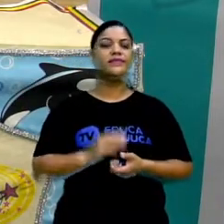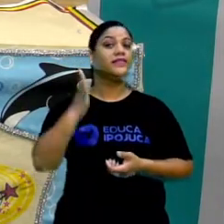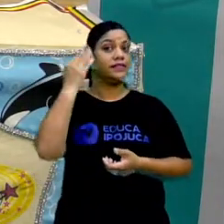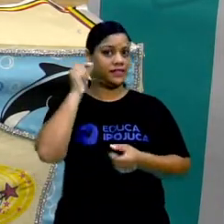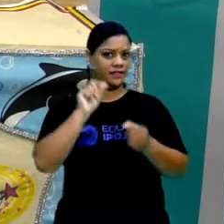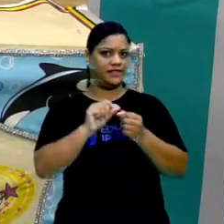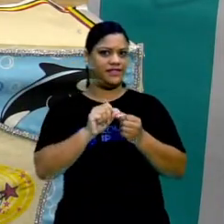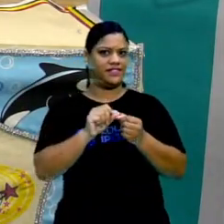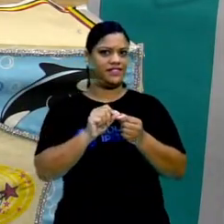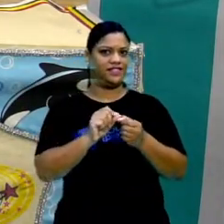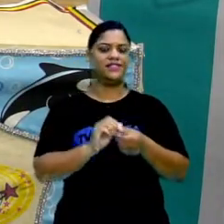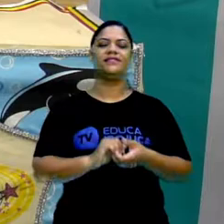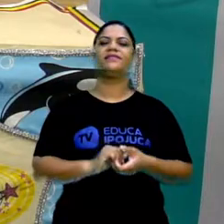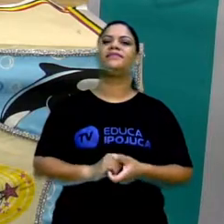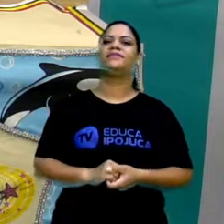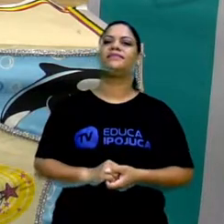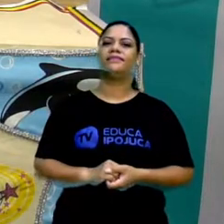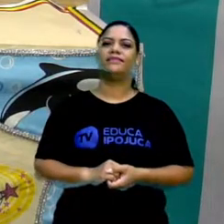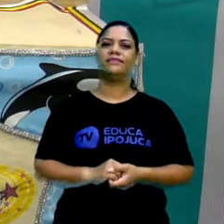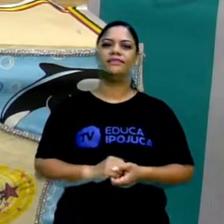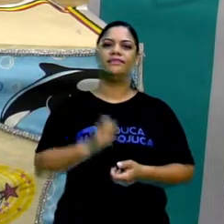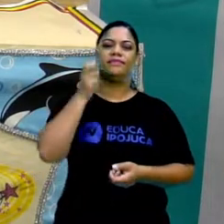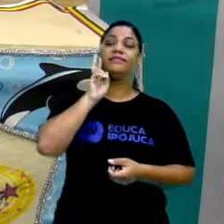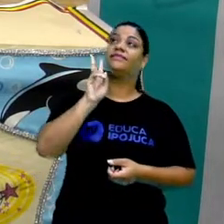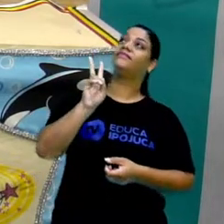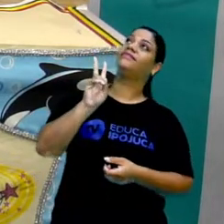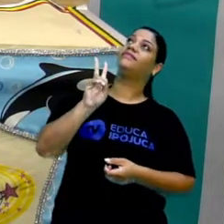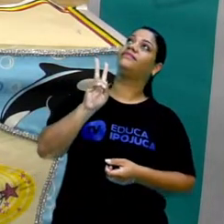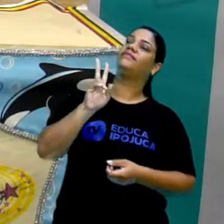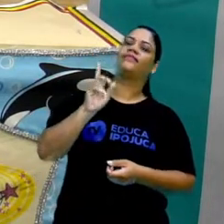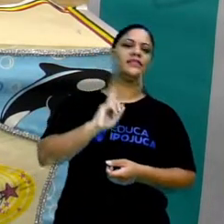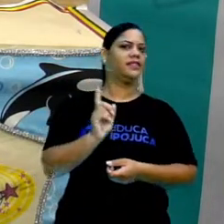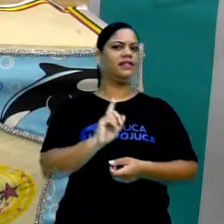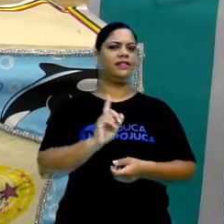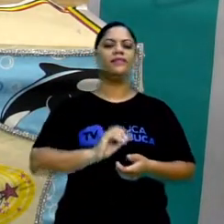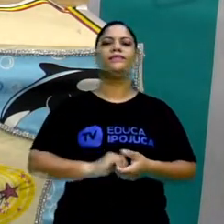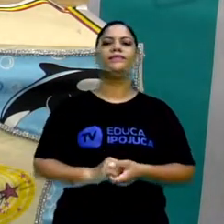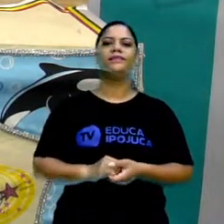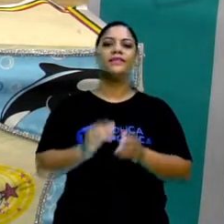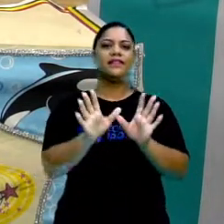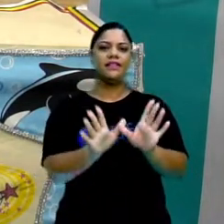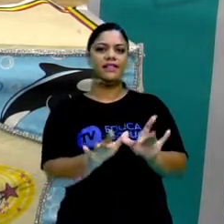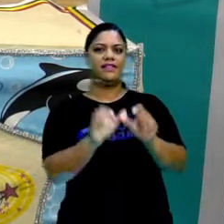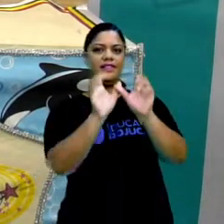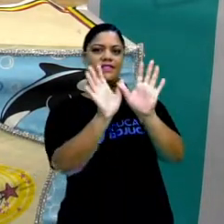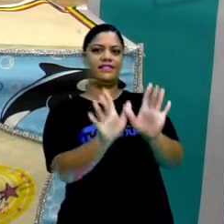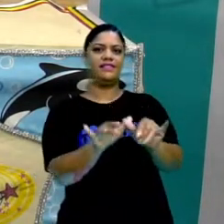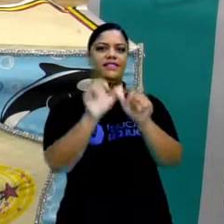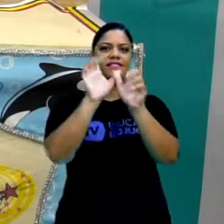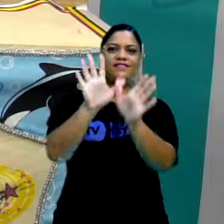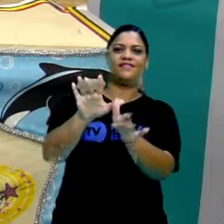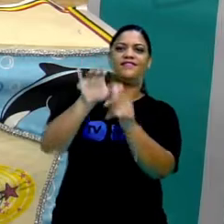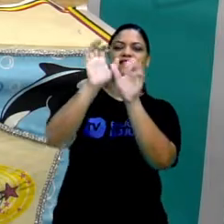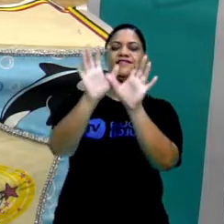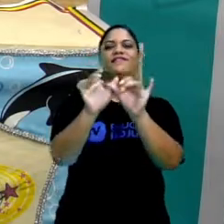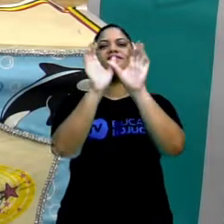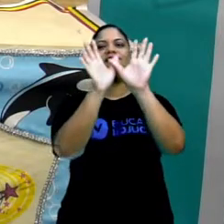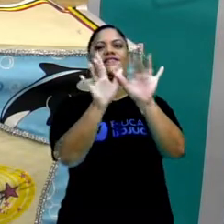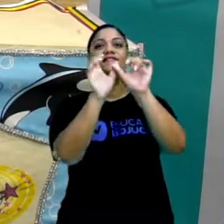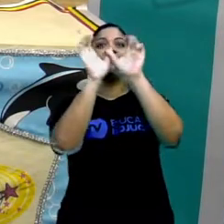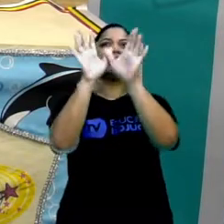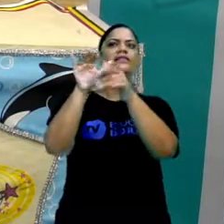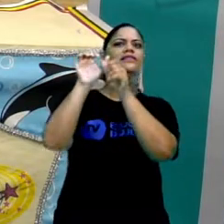que ela fez? Ficou olhando pra cima, assim. Não, ela voou até lá em cima, ó,